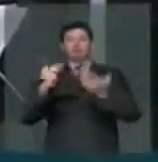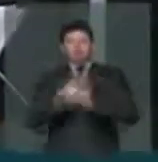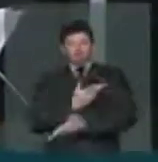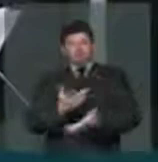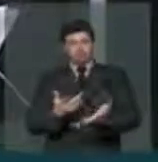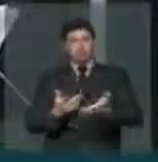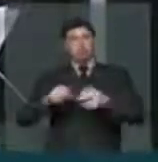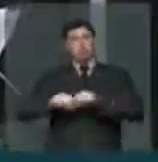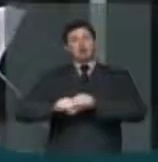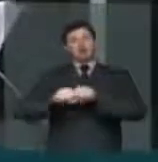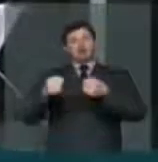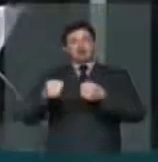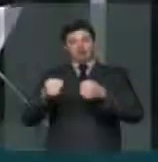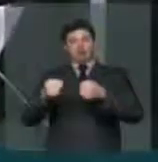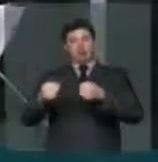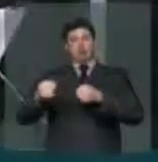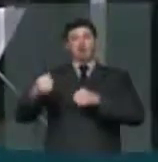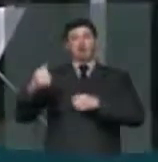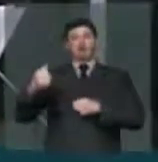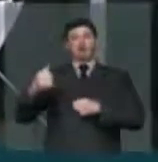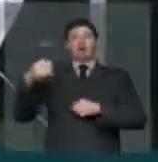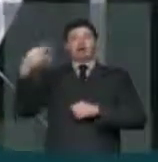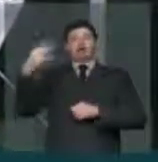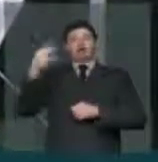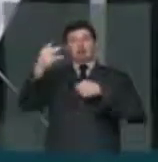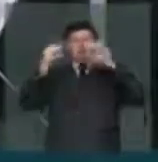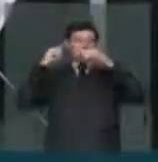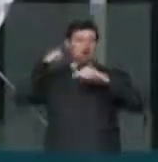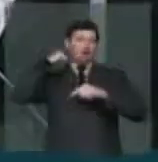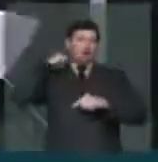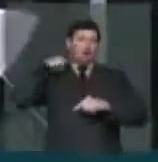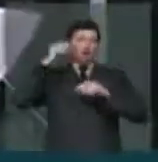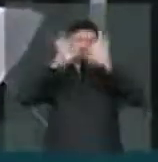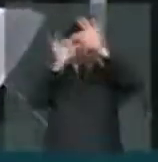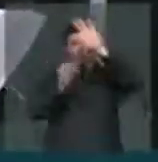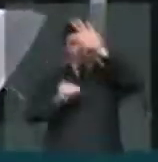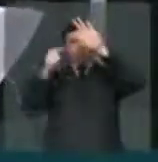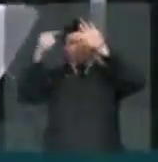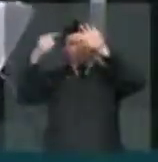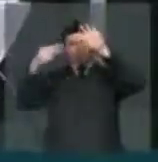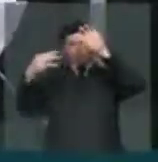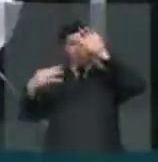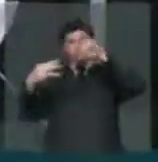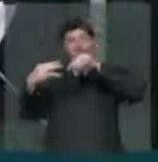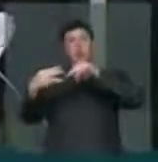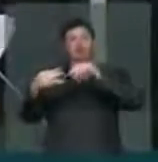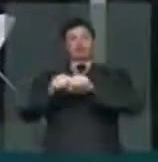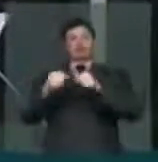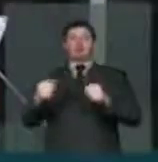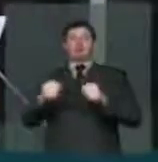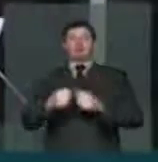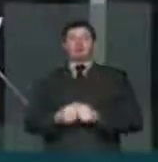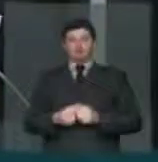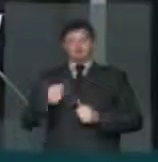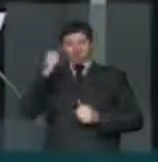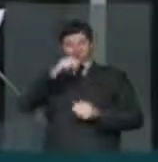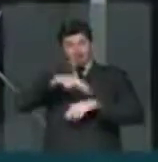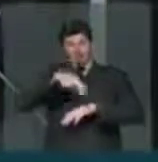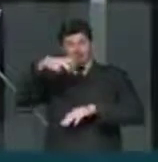quando fraturou a 3ª vértebra com lesão medular definitiva. A menina